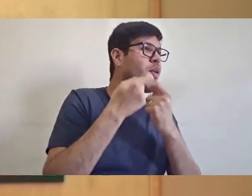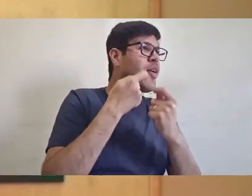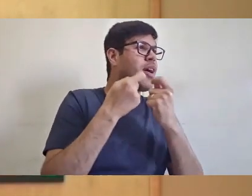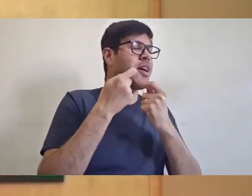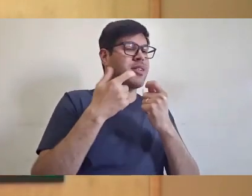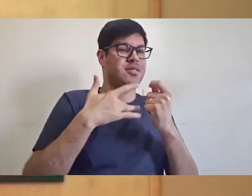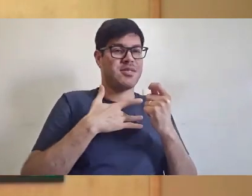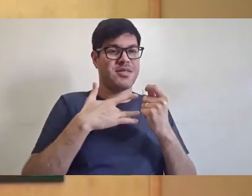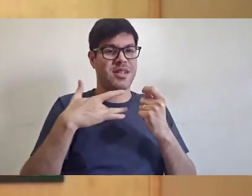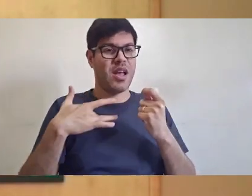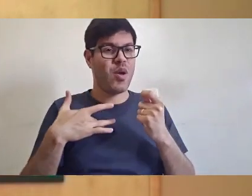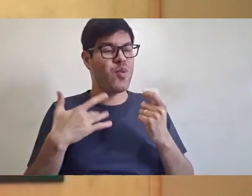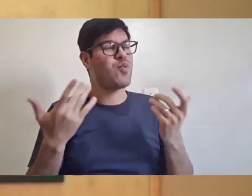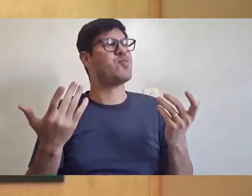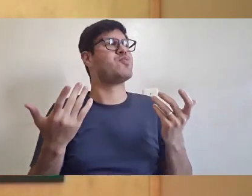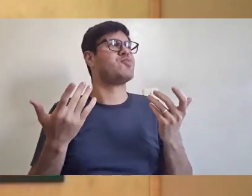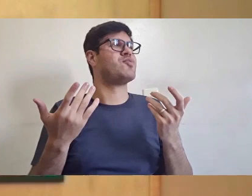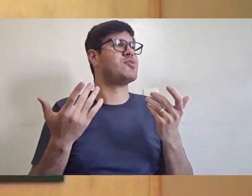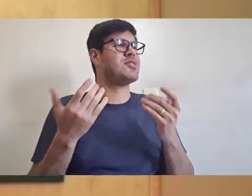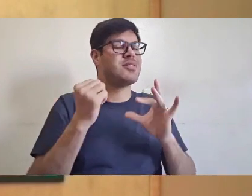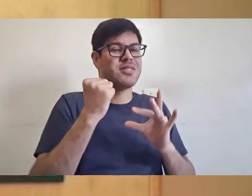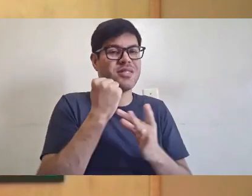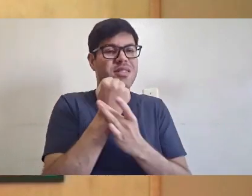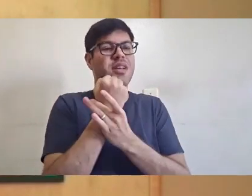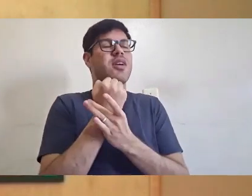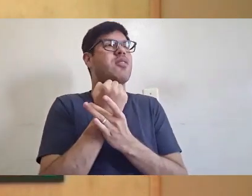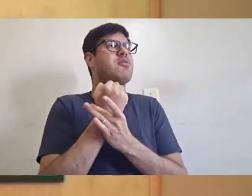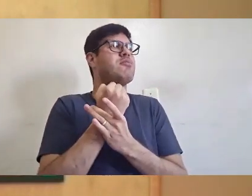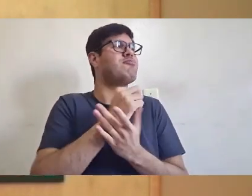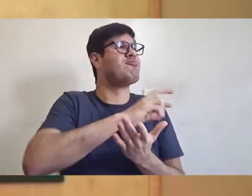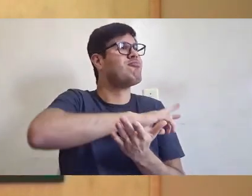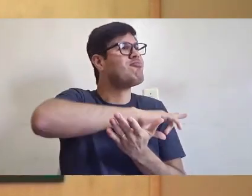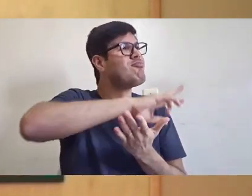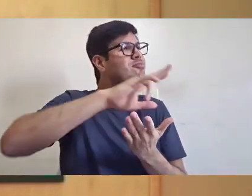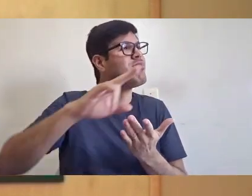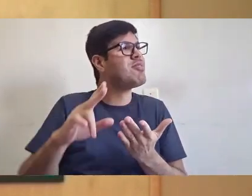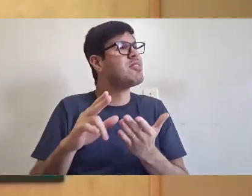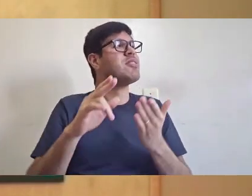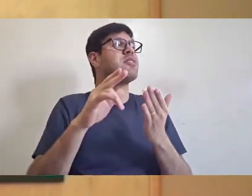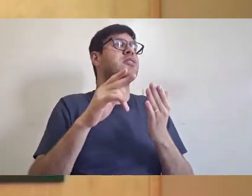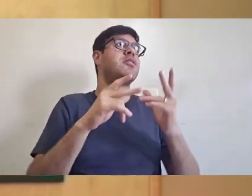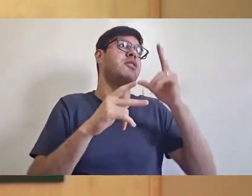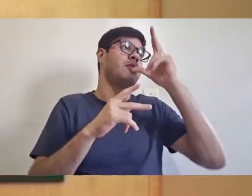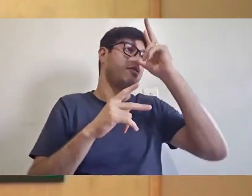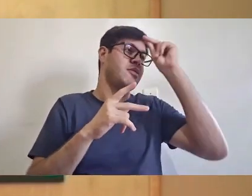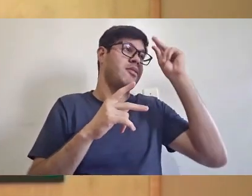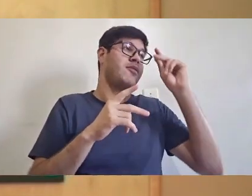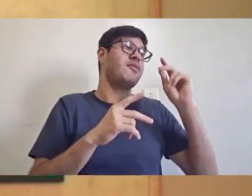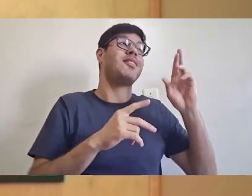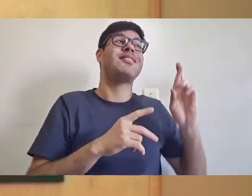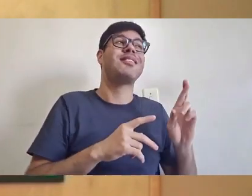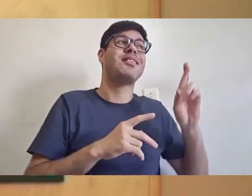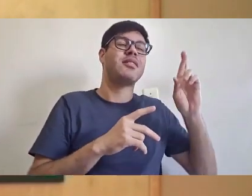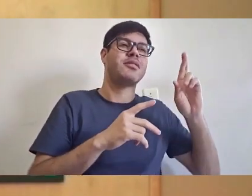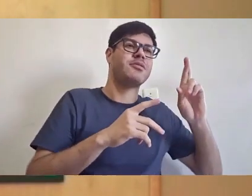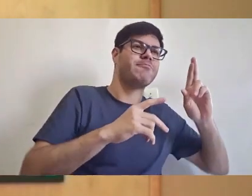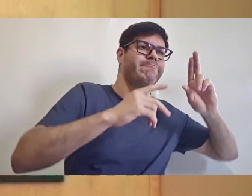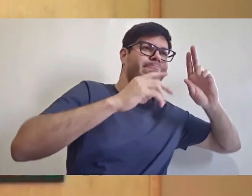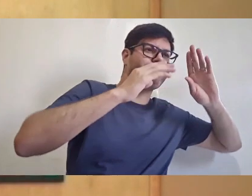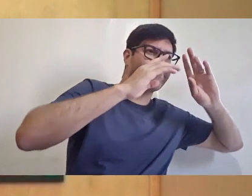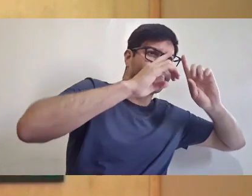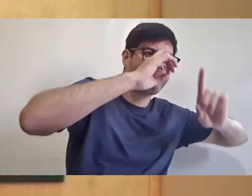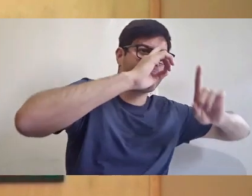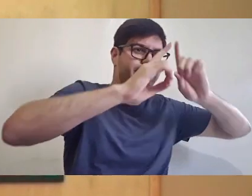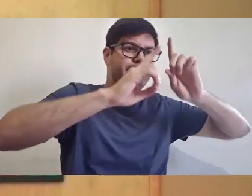habitação, economia saudável, saúde, segurança, tudo isso, Gil,